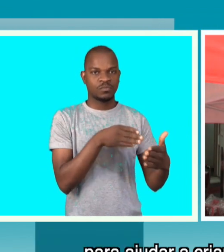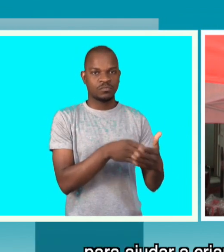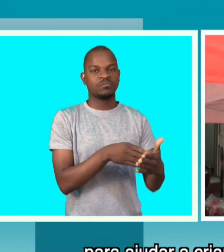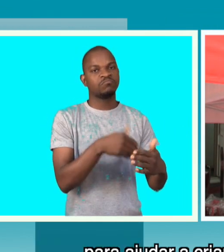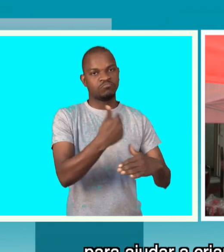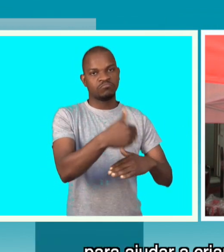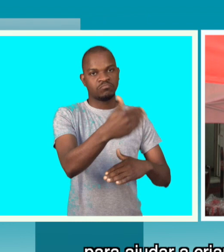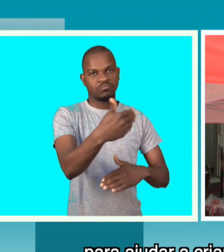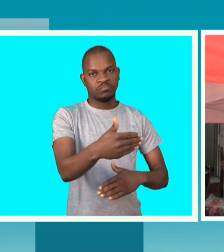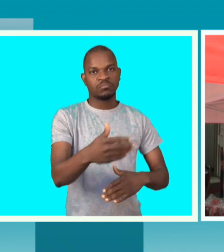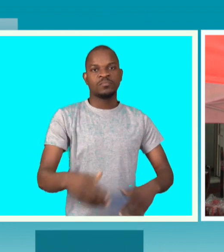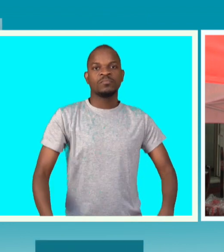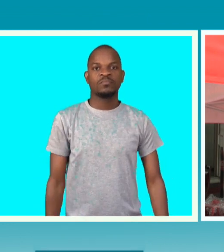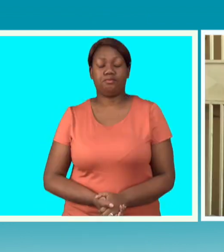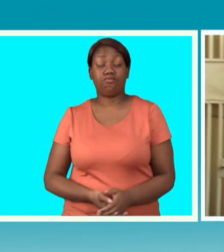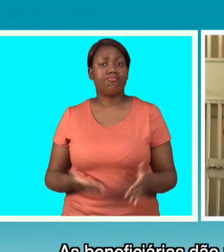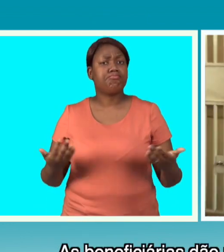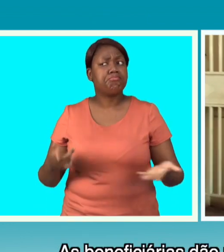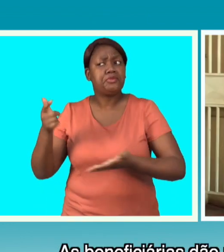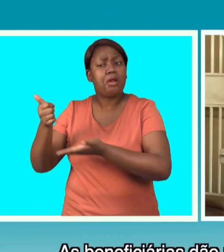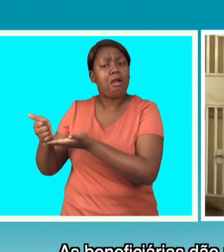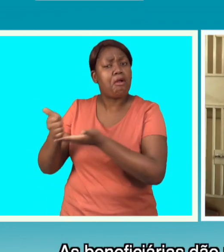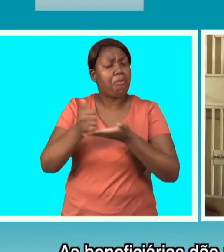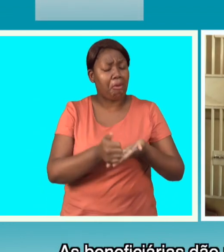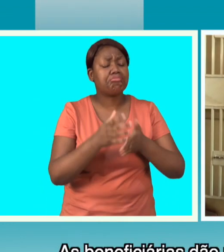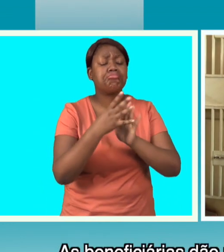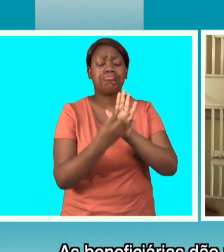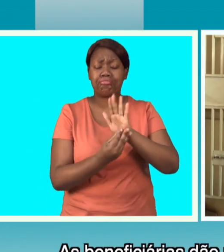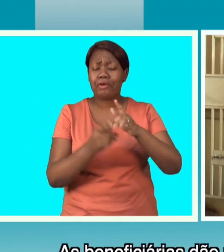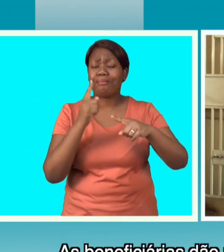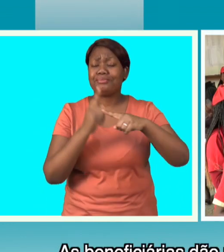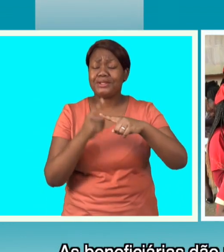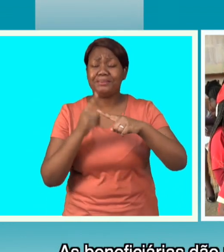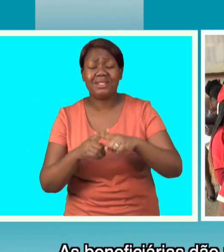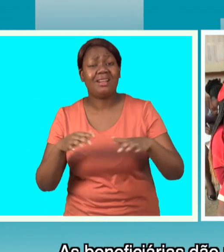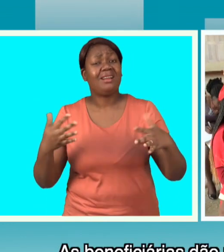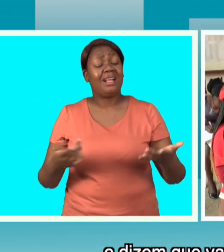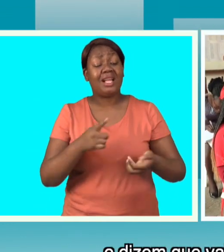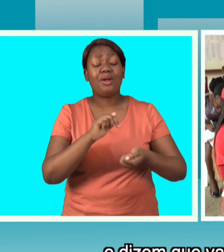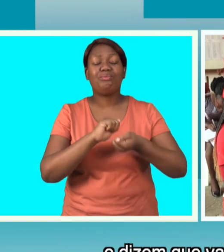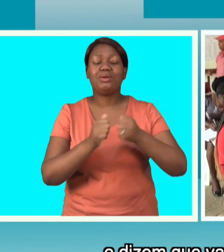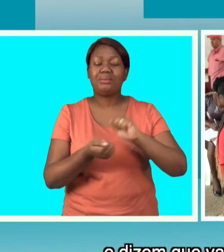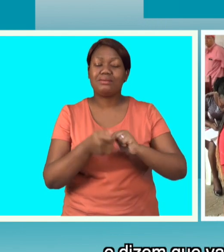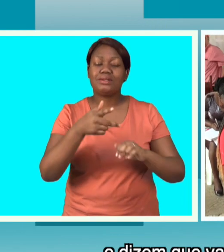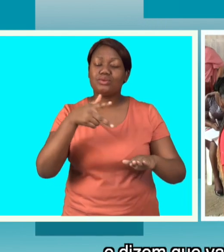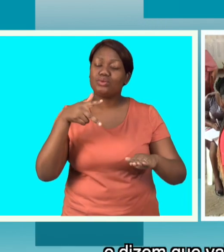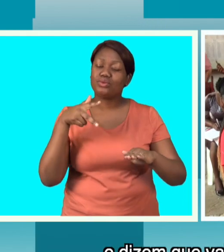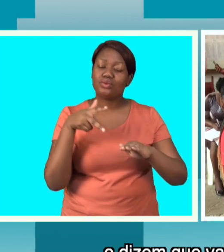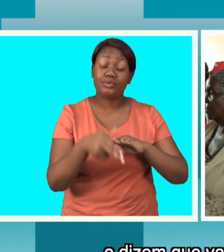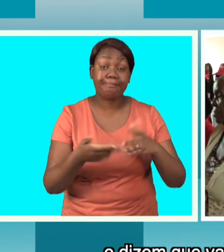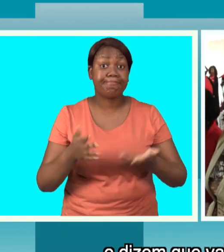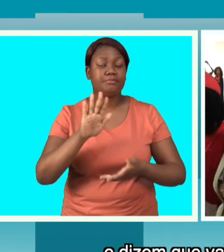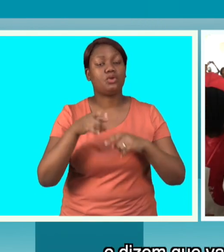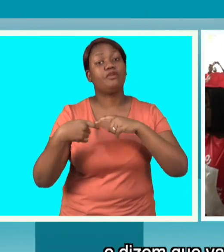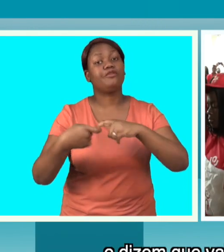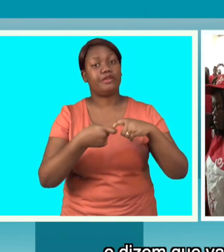que são as dificuldades do dia a dia. Os beneficiários dão nota positiva à iniciativa e dizem que vai ajudar a resolver